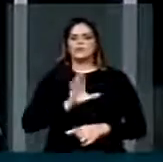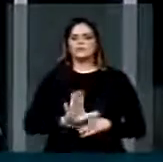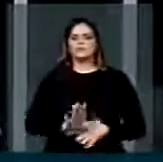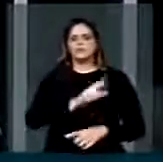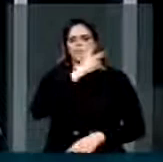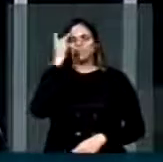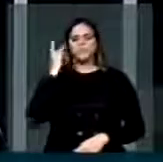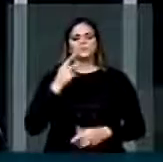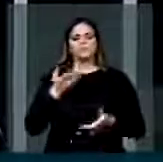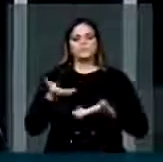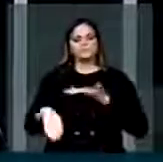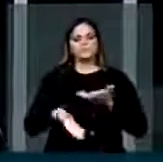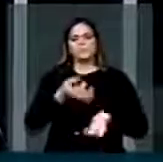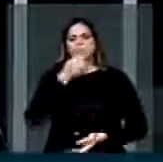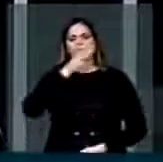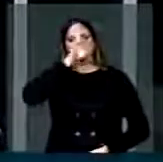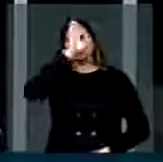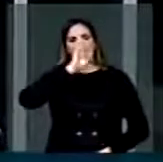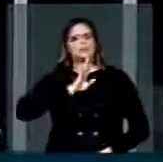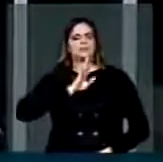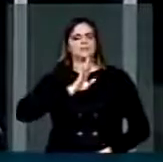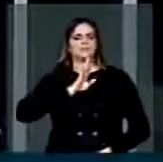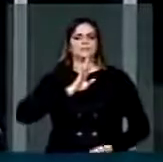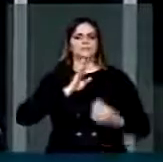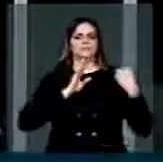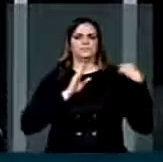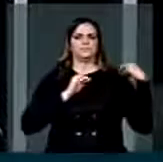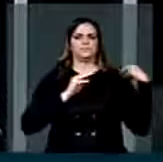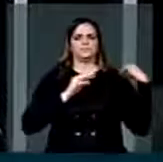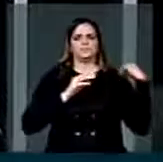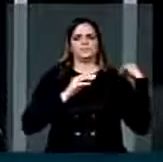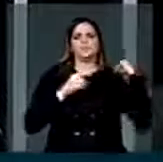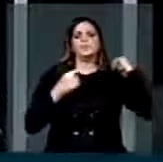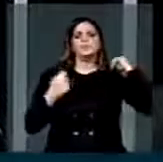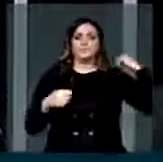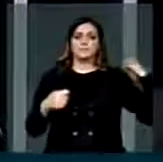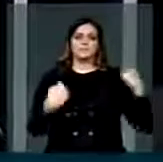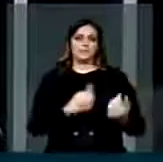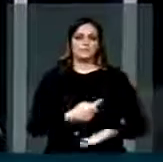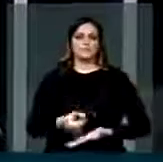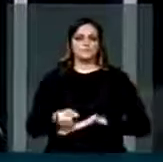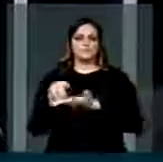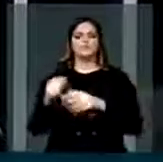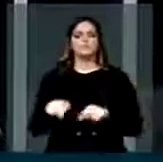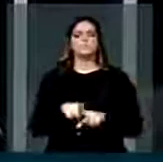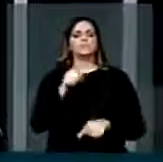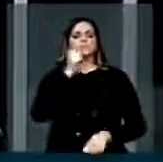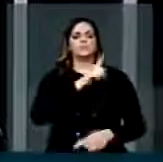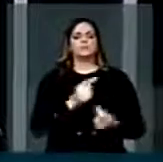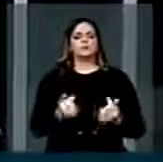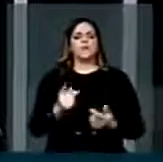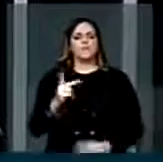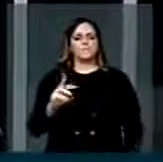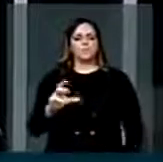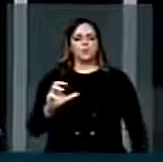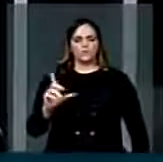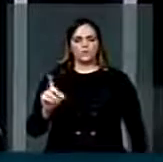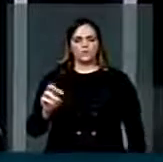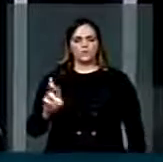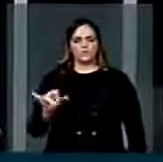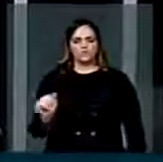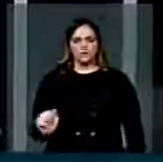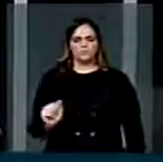de forma gratuita e, evidentemente, que precisa de apoio. Coloquei também recurso para a Procuradoria da República do